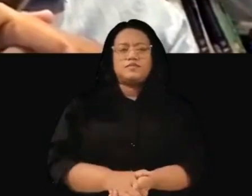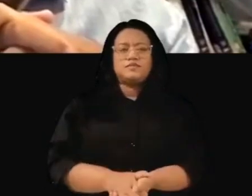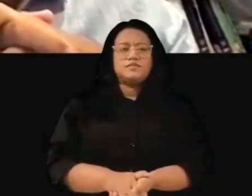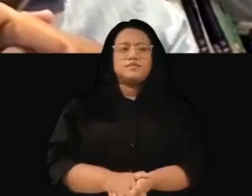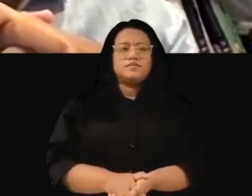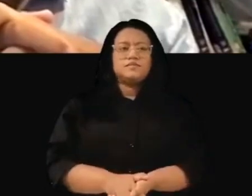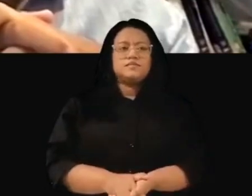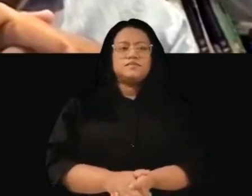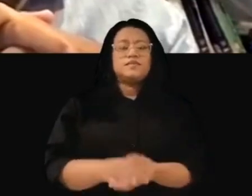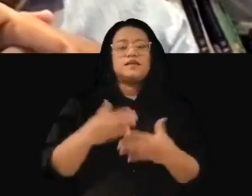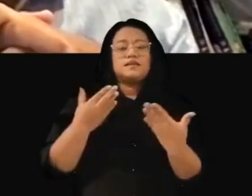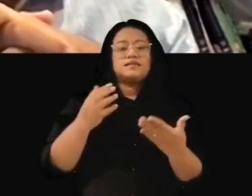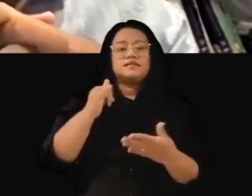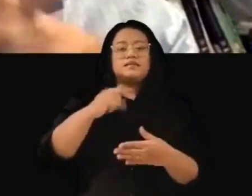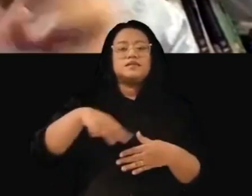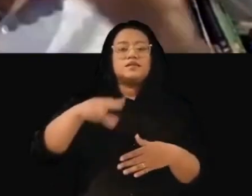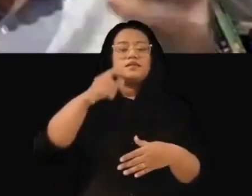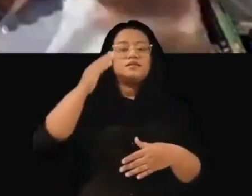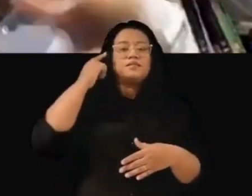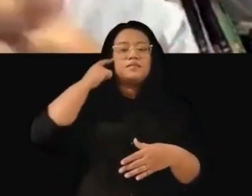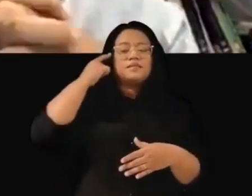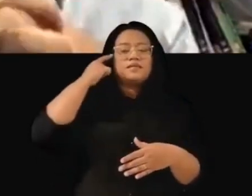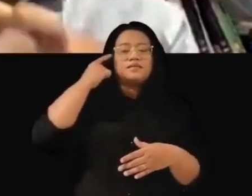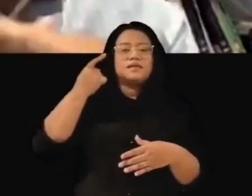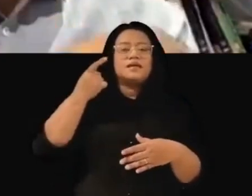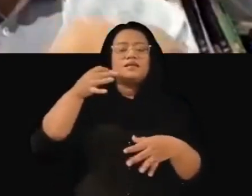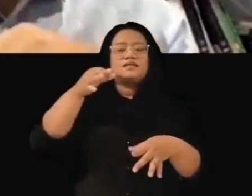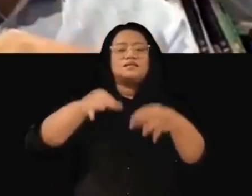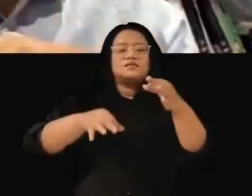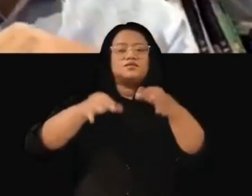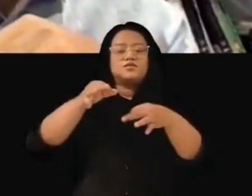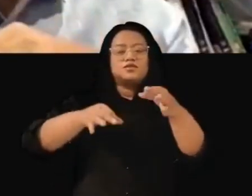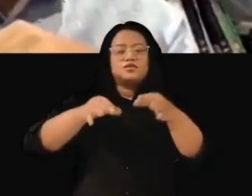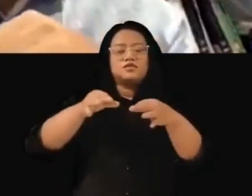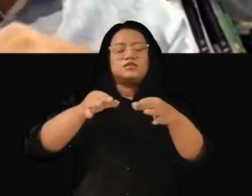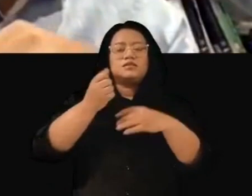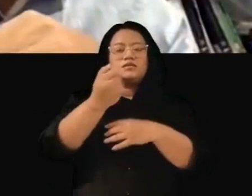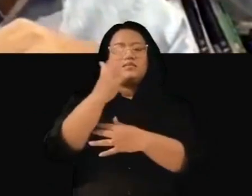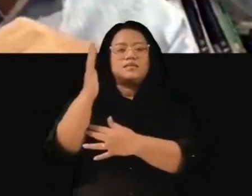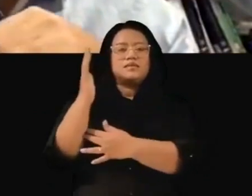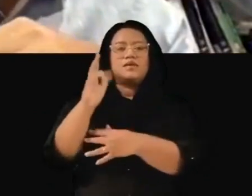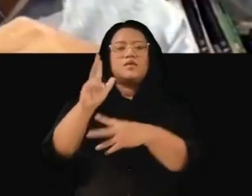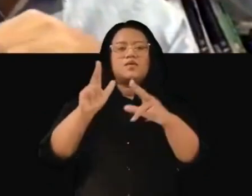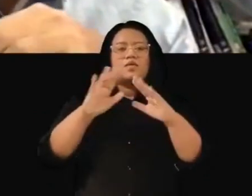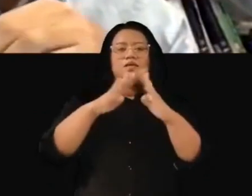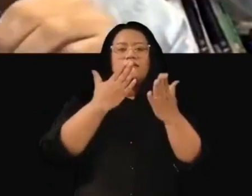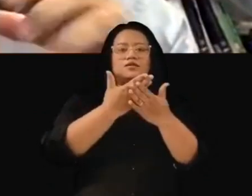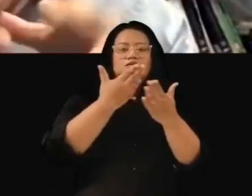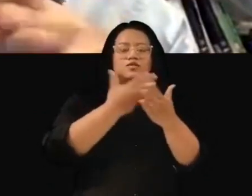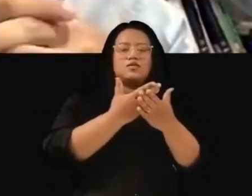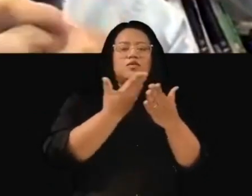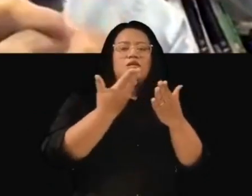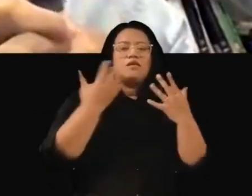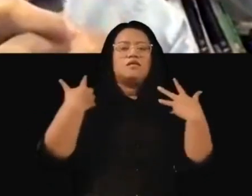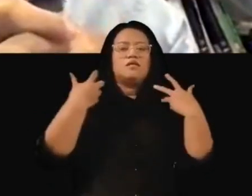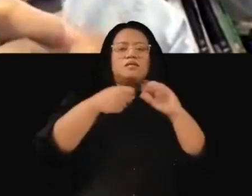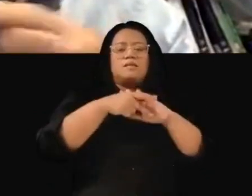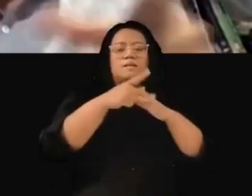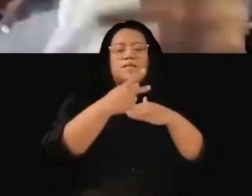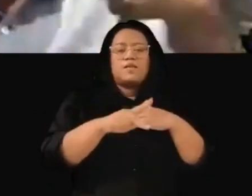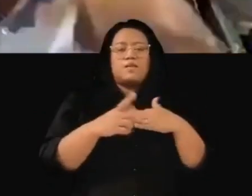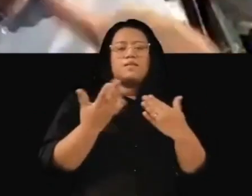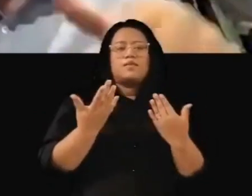se nós pensarmos na justiça ambiental como se discute hoje na academia, é justamente a necessidade de que